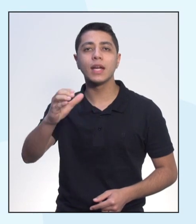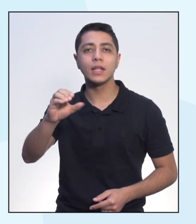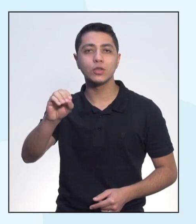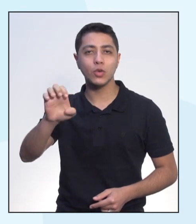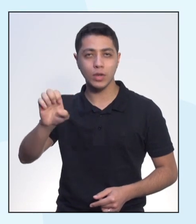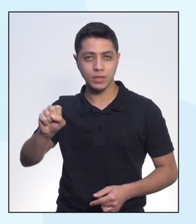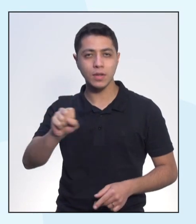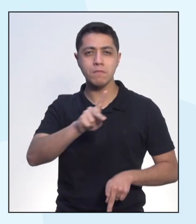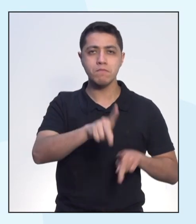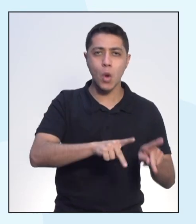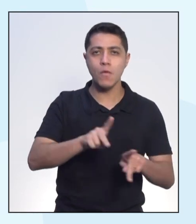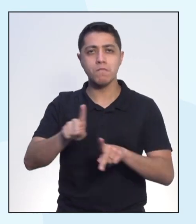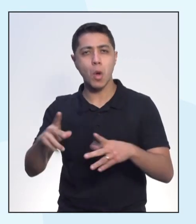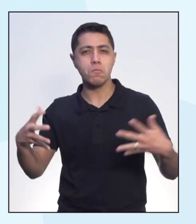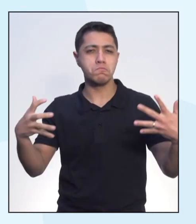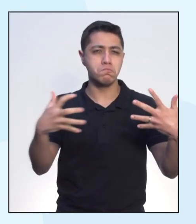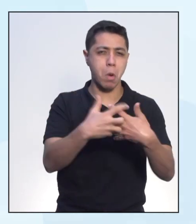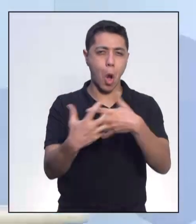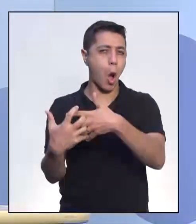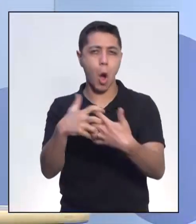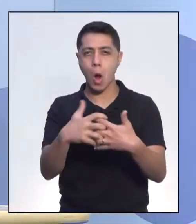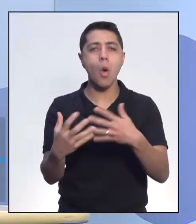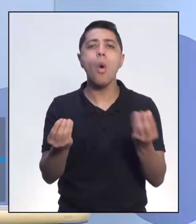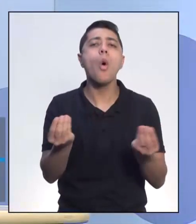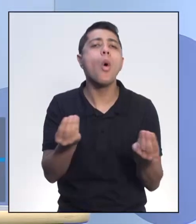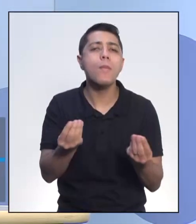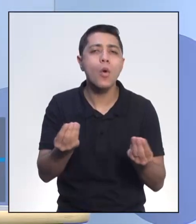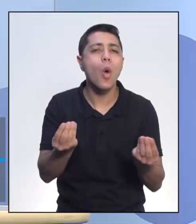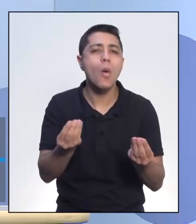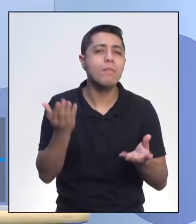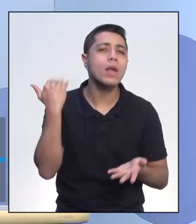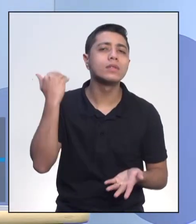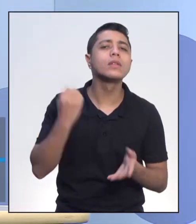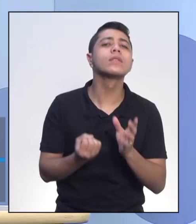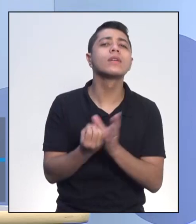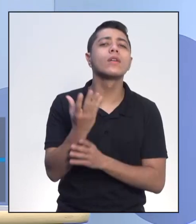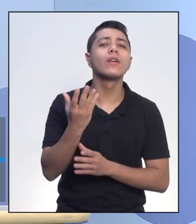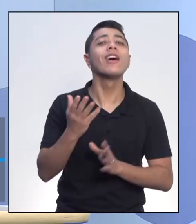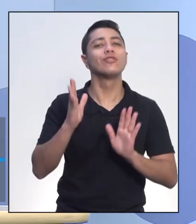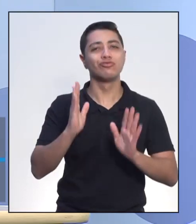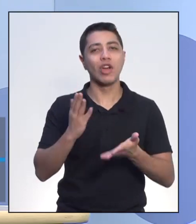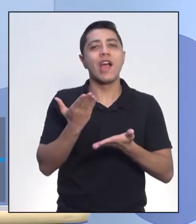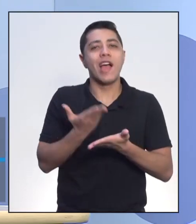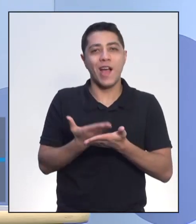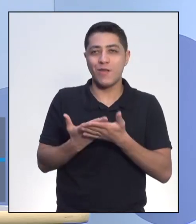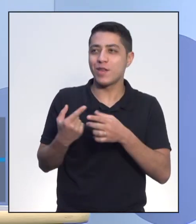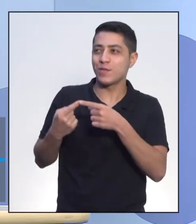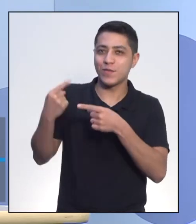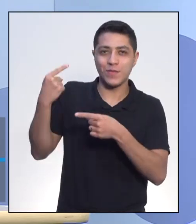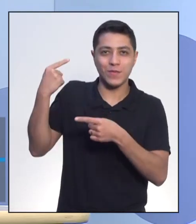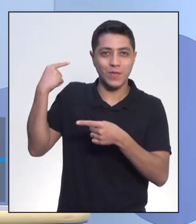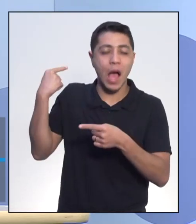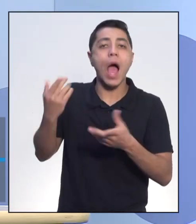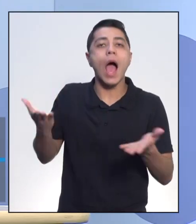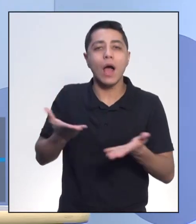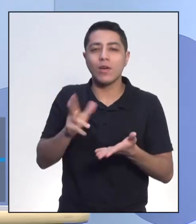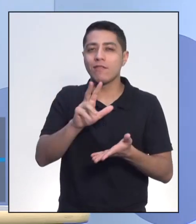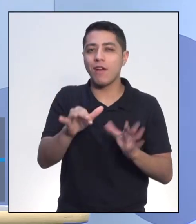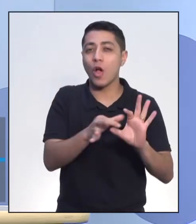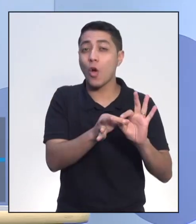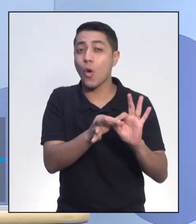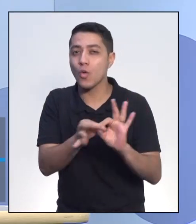professora? Algumas aulas aí. Agora, a gente vai num contexto bastante interessante que eu acho que os alunos vão contribuir bastante, que são temas